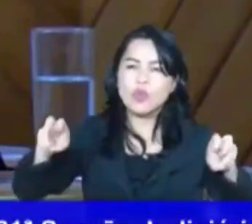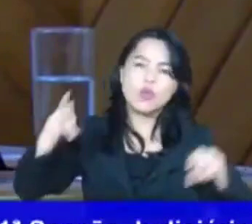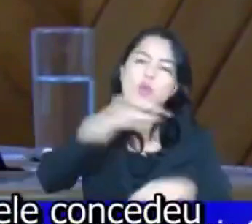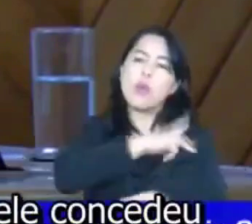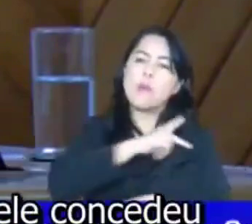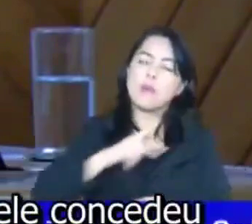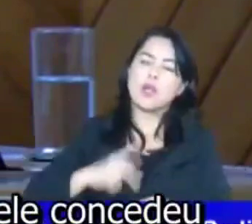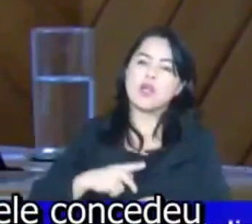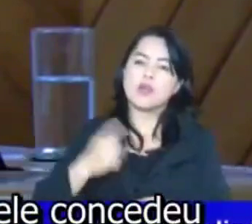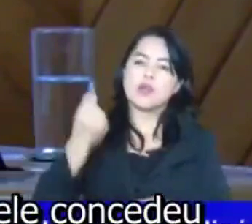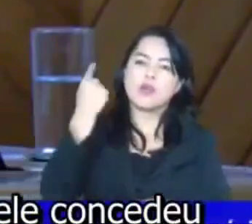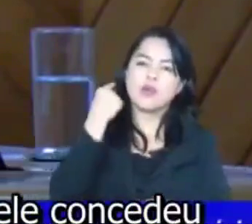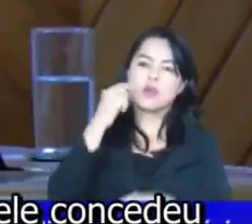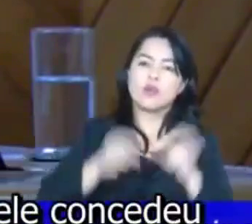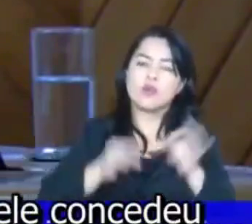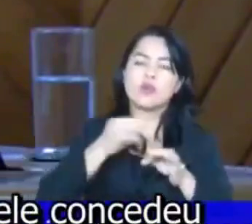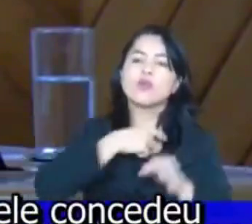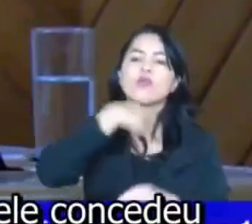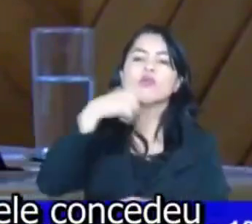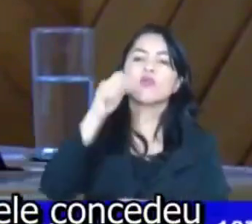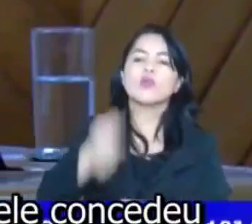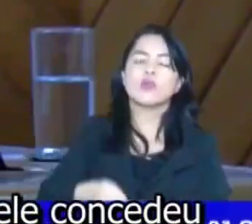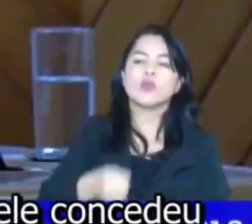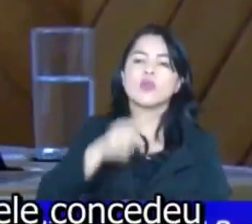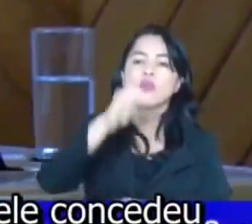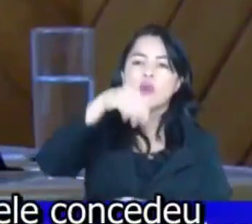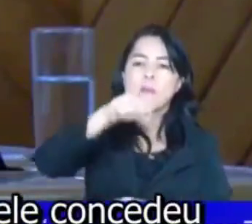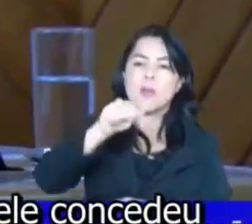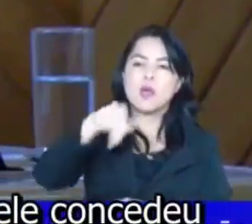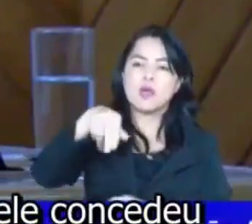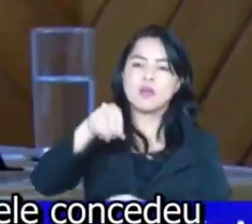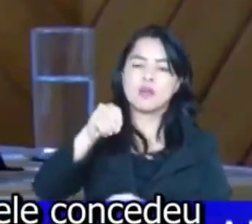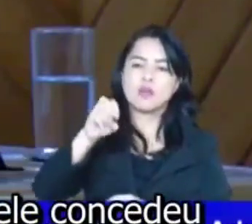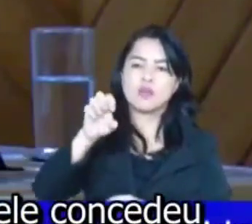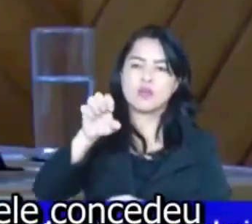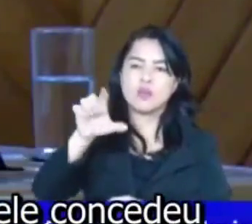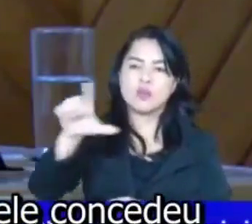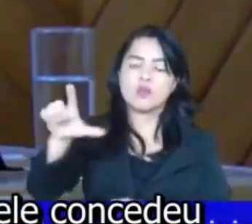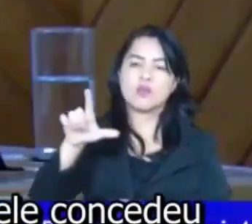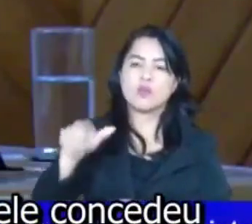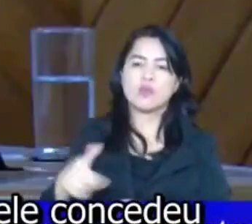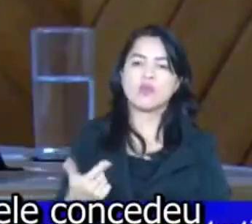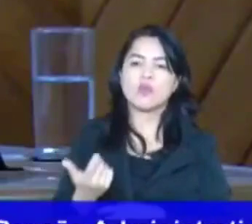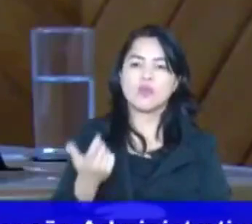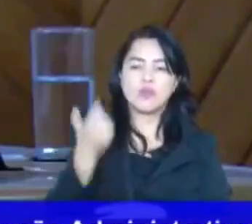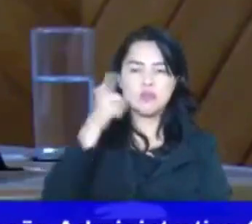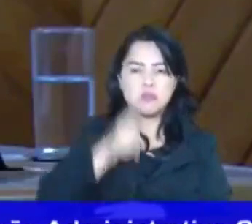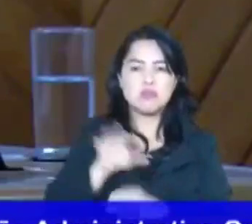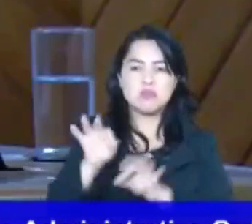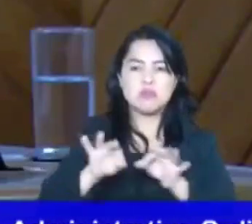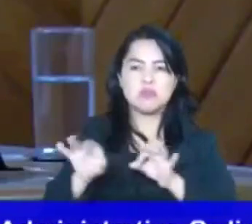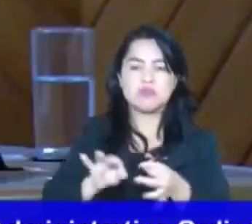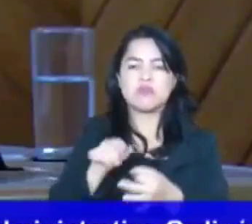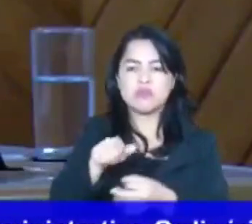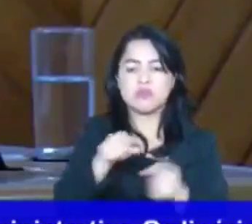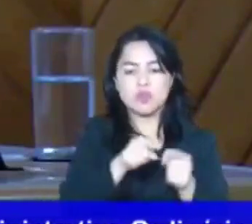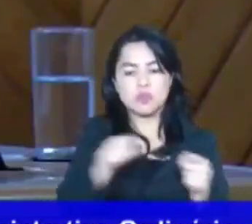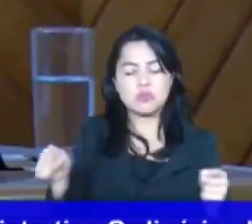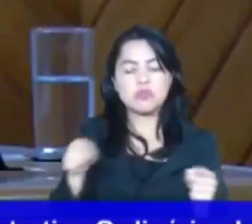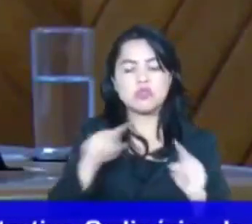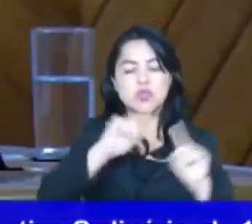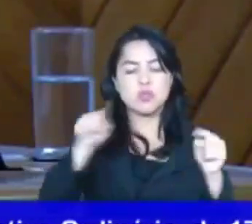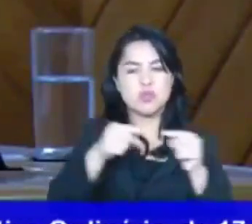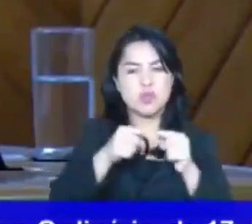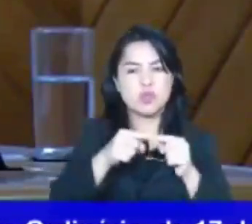época, o desembargador Manuel era presidente e monocraticamente ele concedeu. Essa situação é